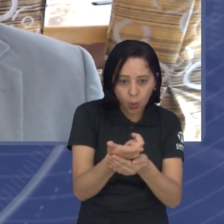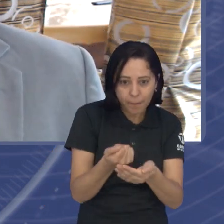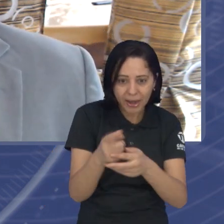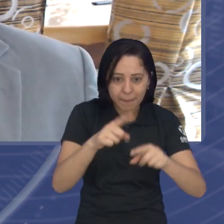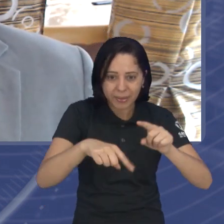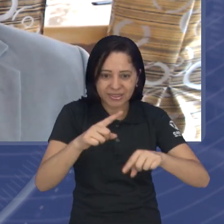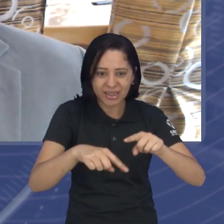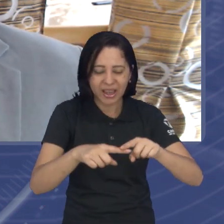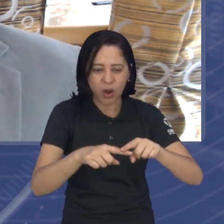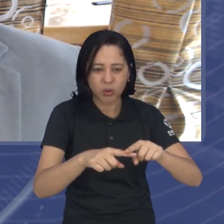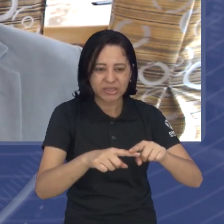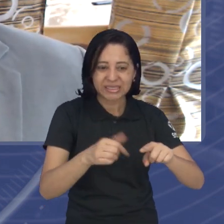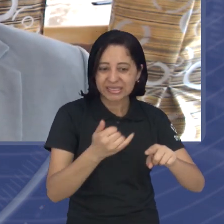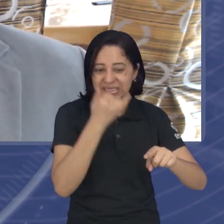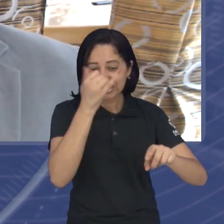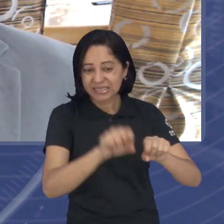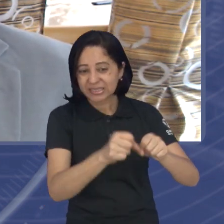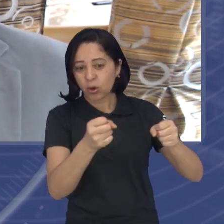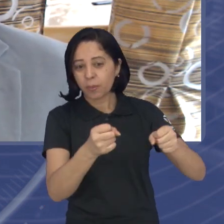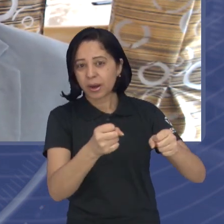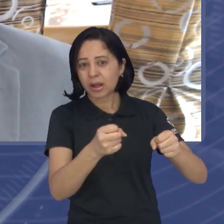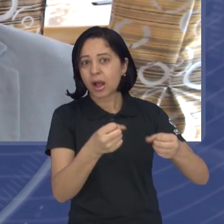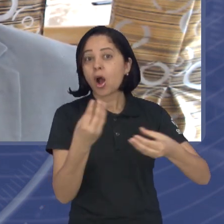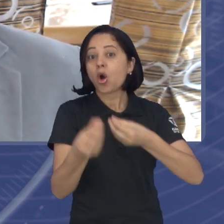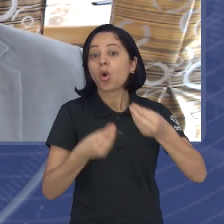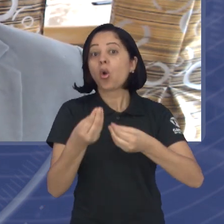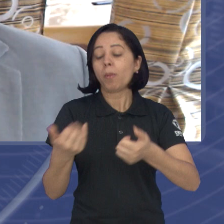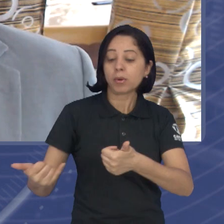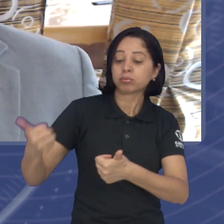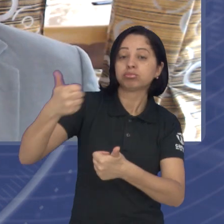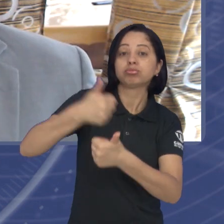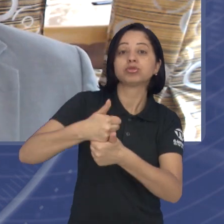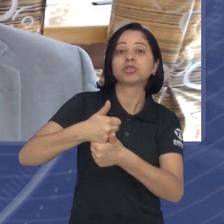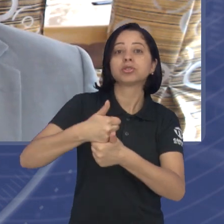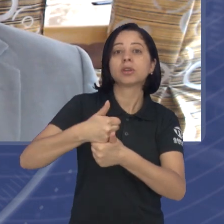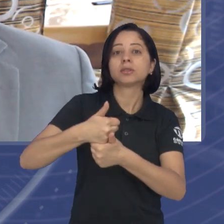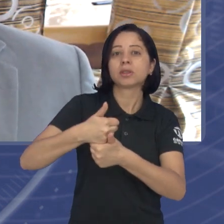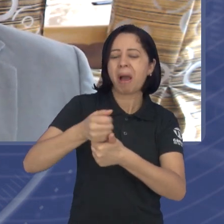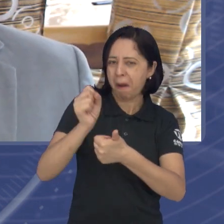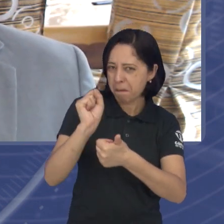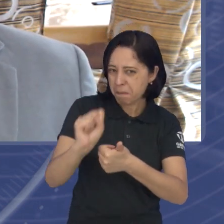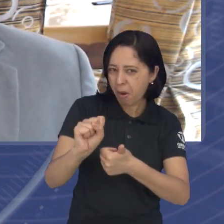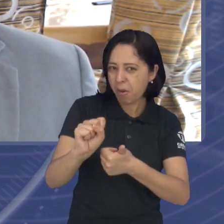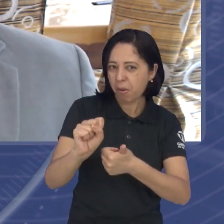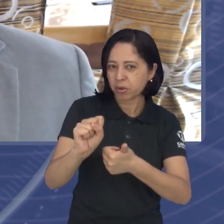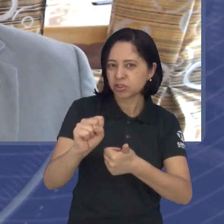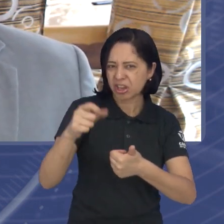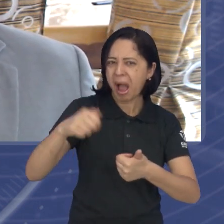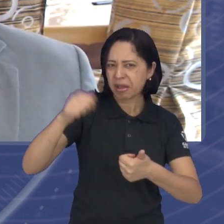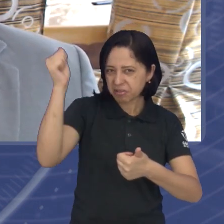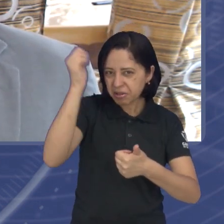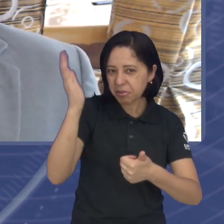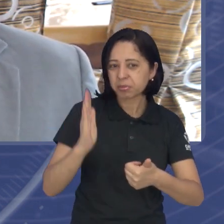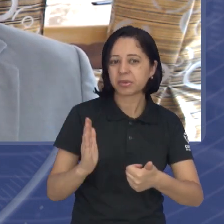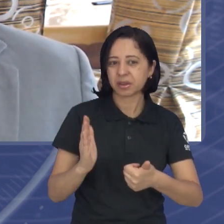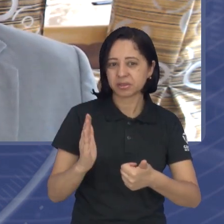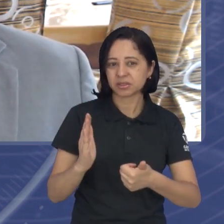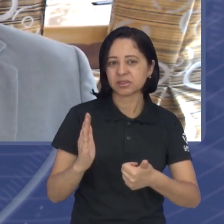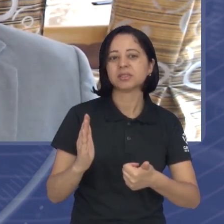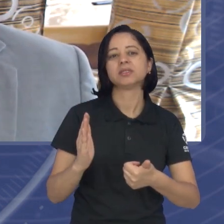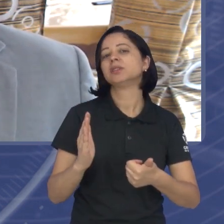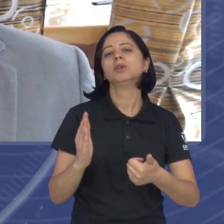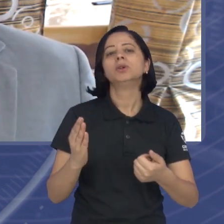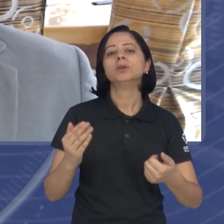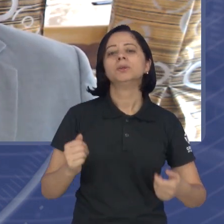bem semelhante à compra física? Como que a gente está em termos de evolução? Isso a nível Brasil, né? Em termos de sistema